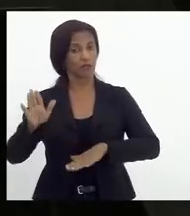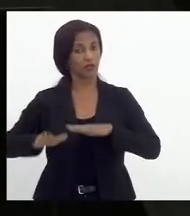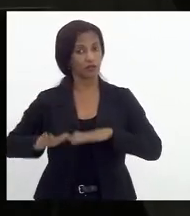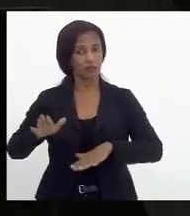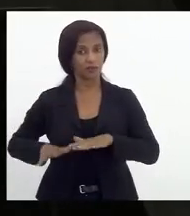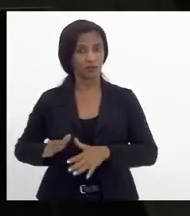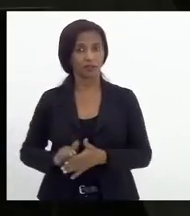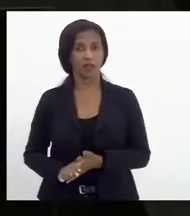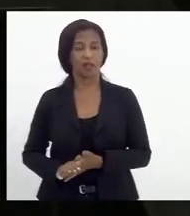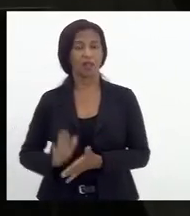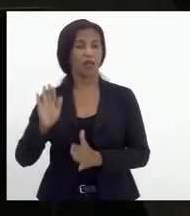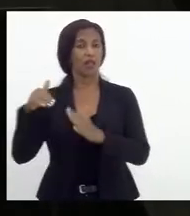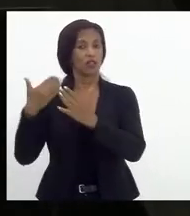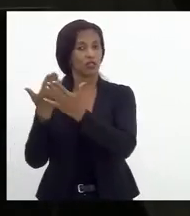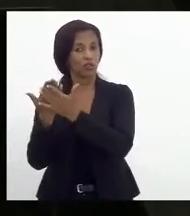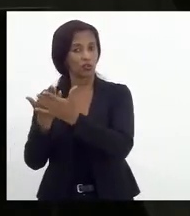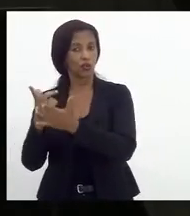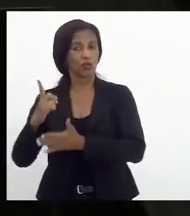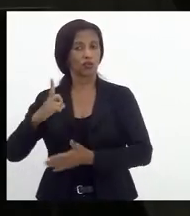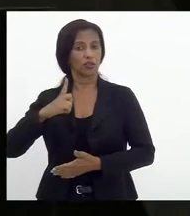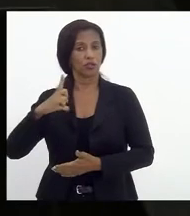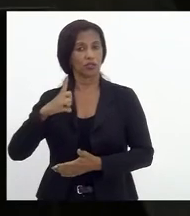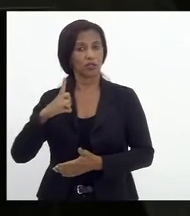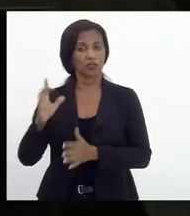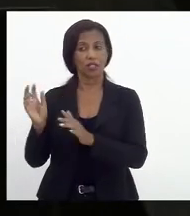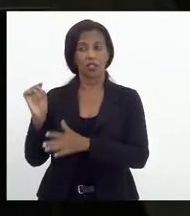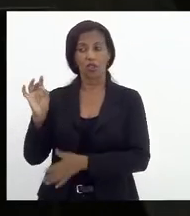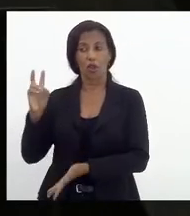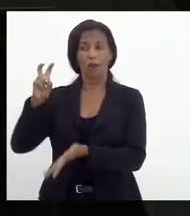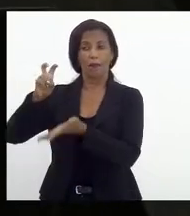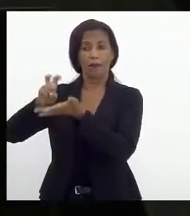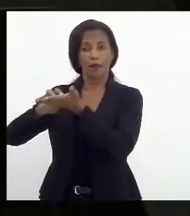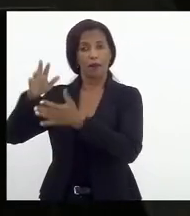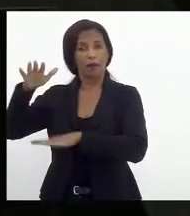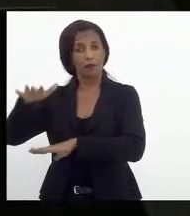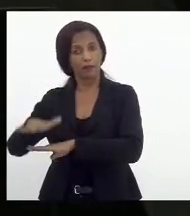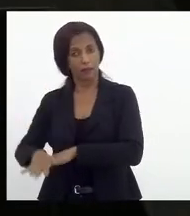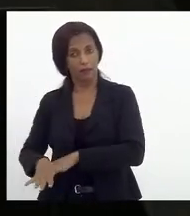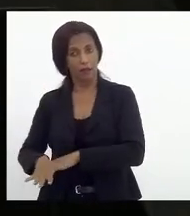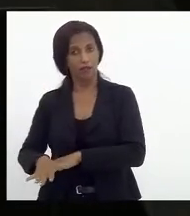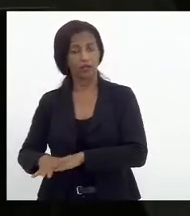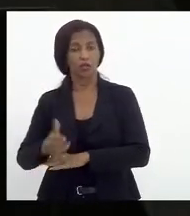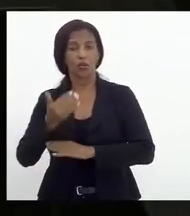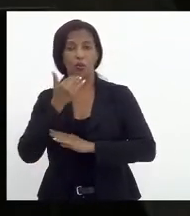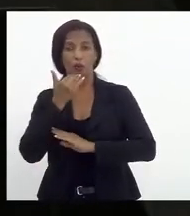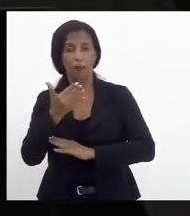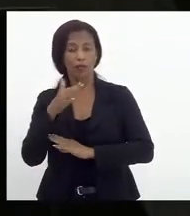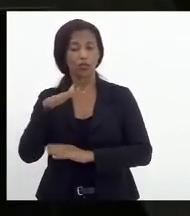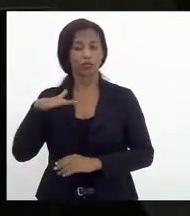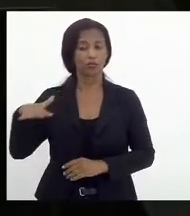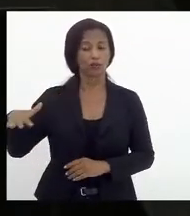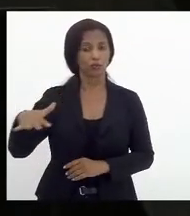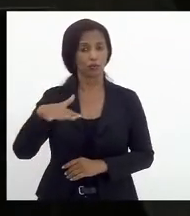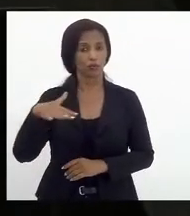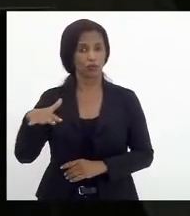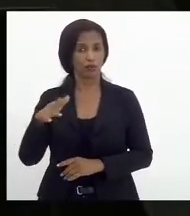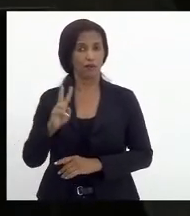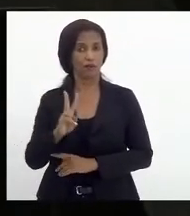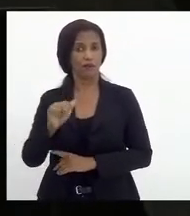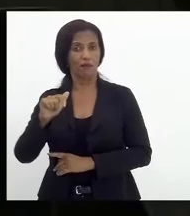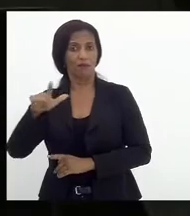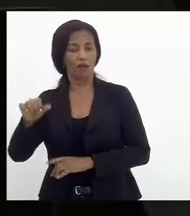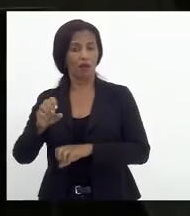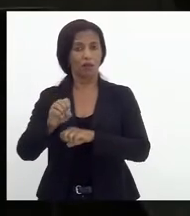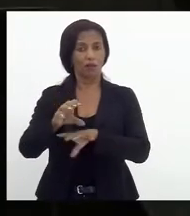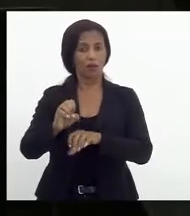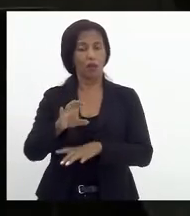às vezes, há escolas que funcionam apenas de manhã e de tarde, há demanda naquela região, naquele bairro, por educação